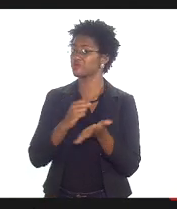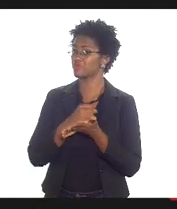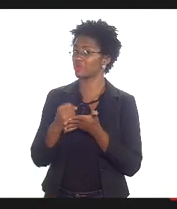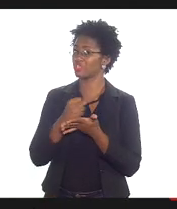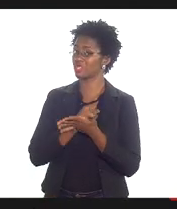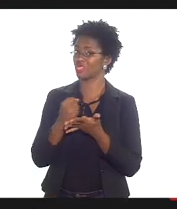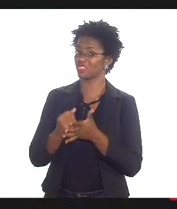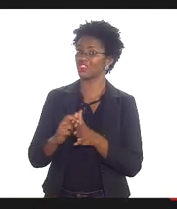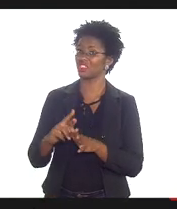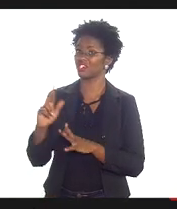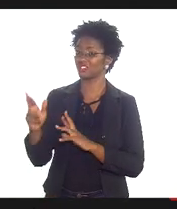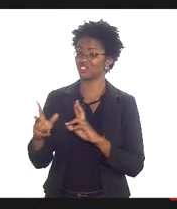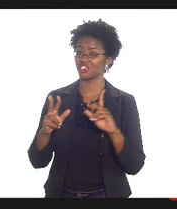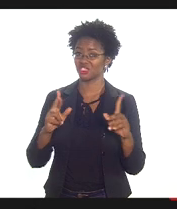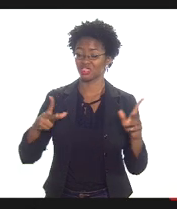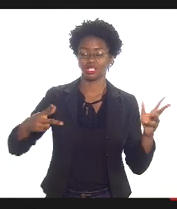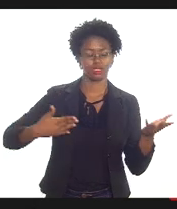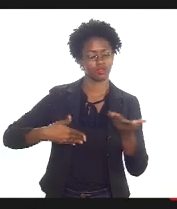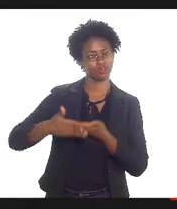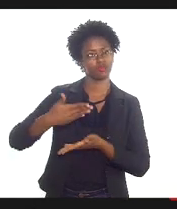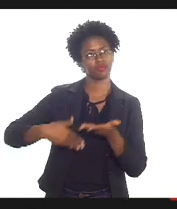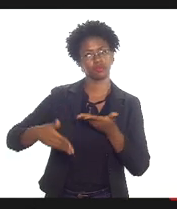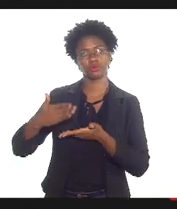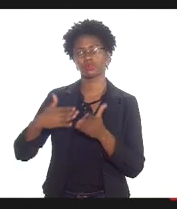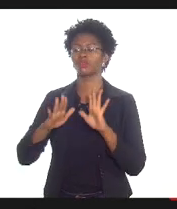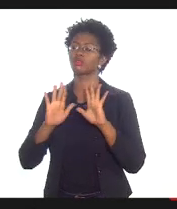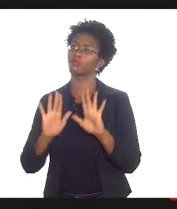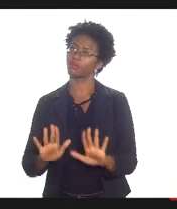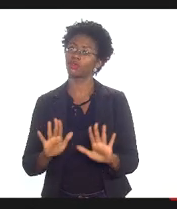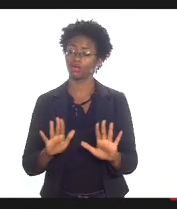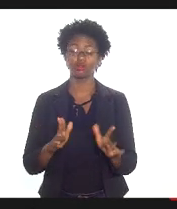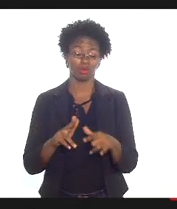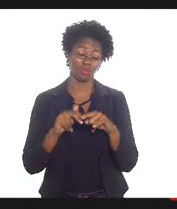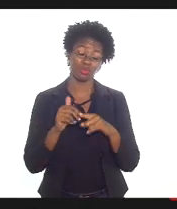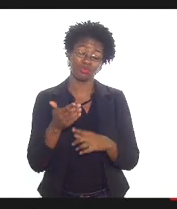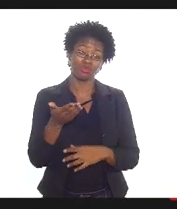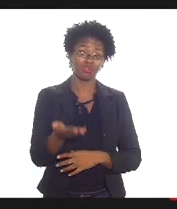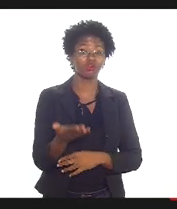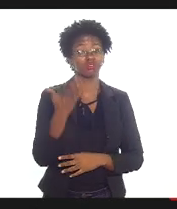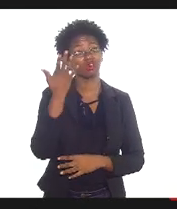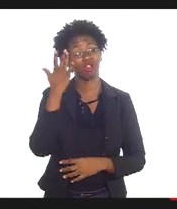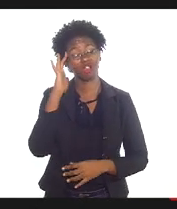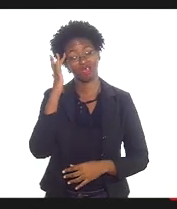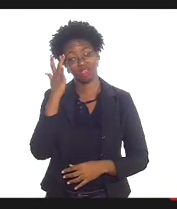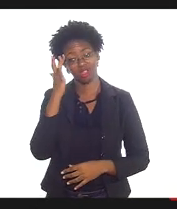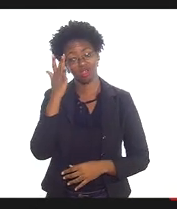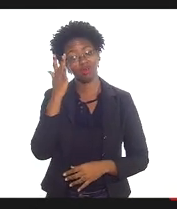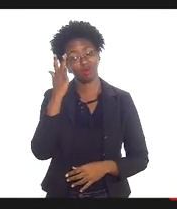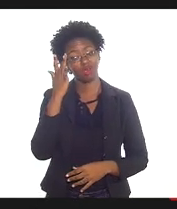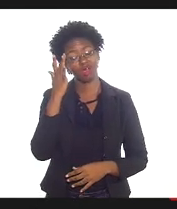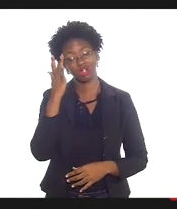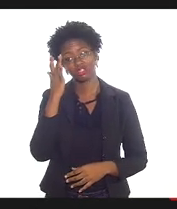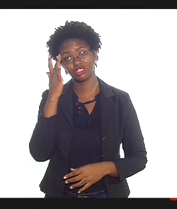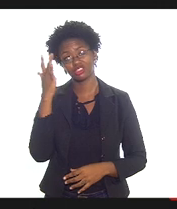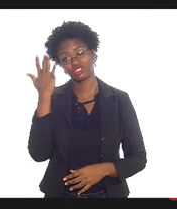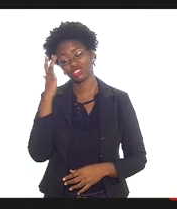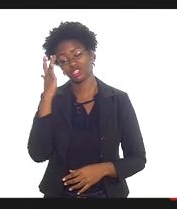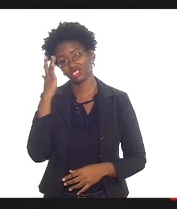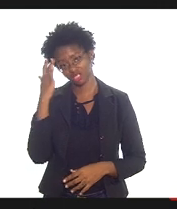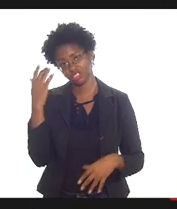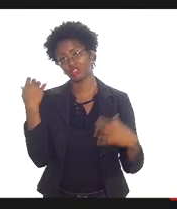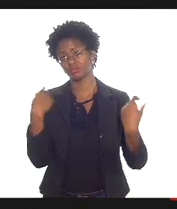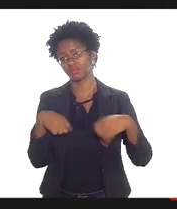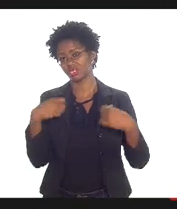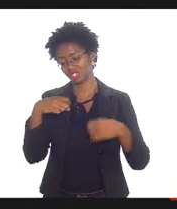diferentes coexistindo, mas exatamente por isso é que eu acho que a ANP tem que